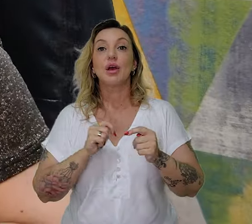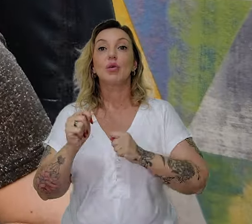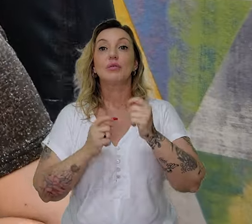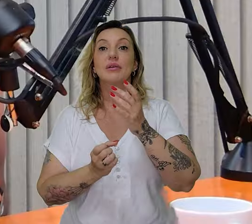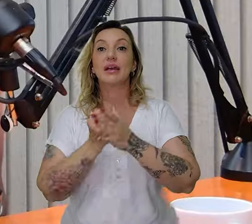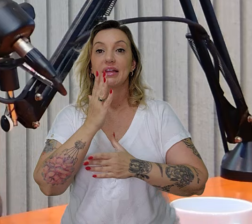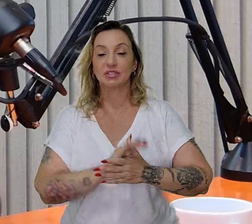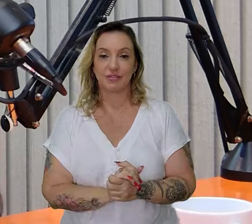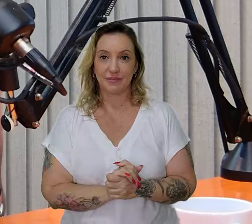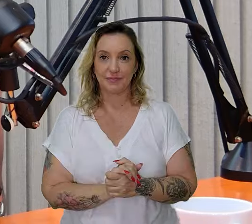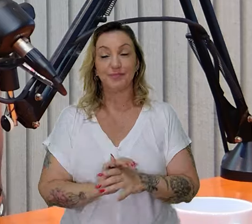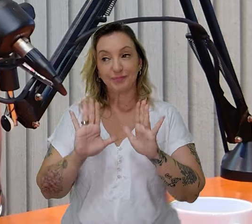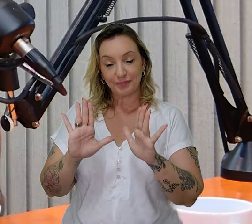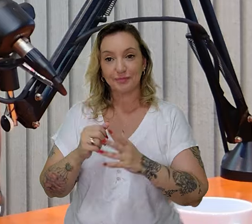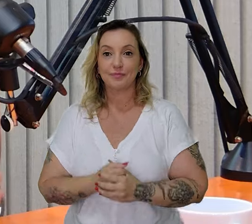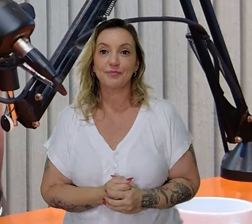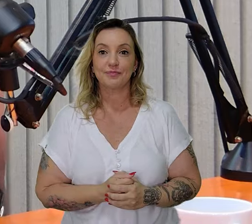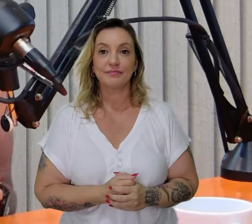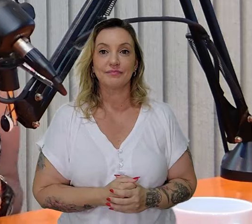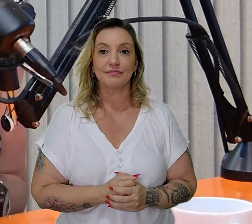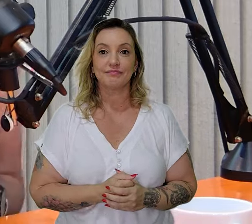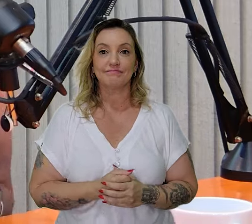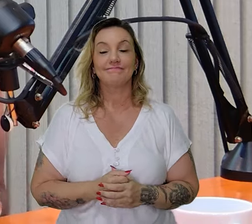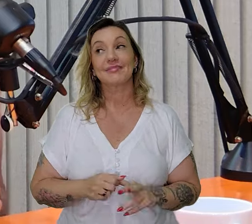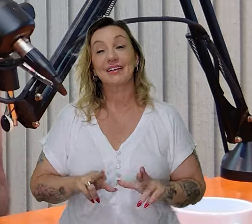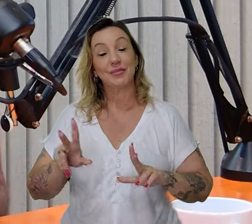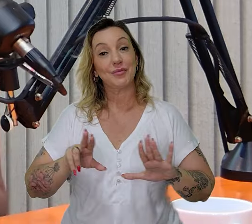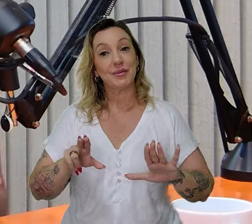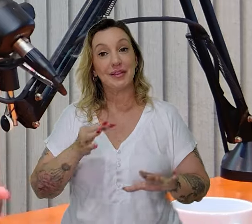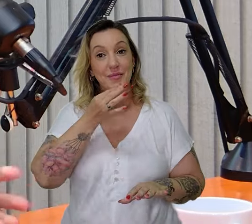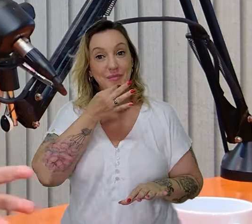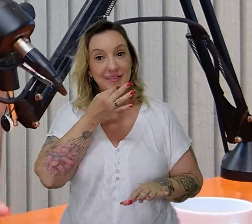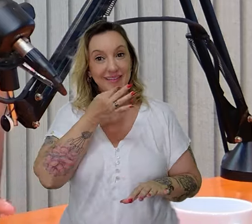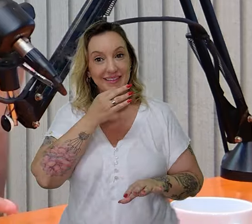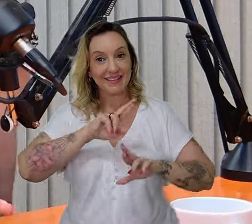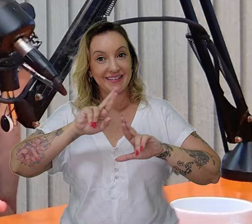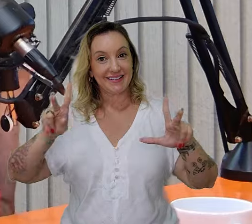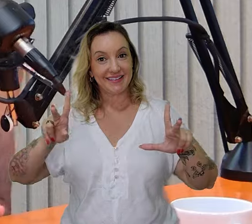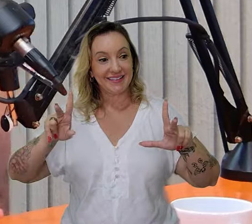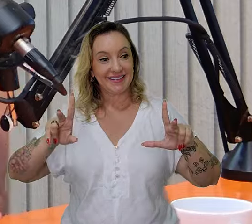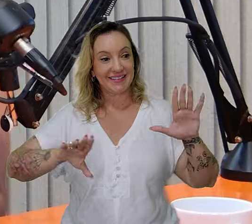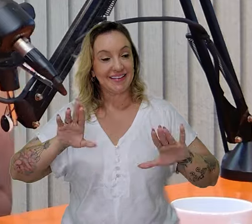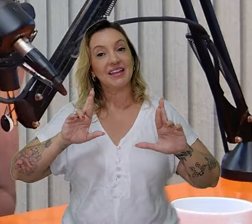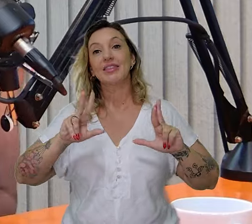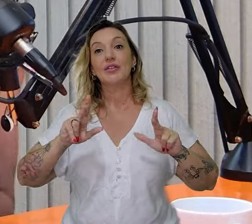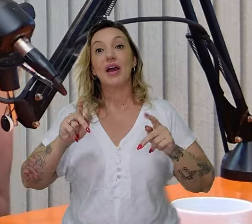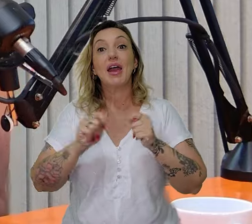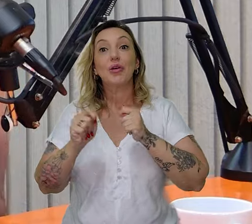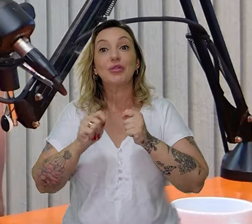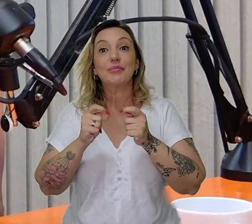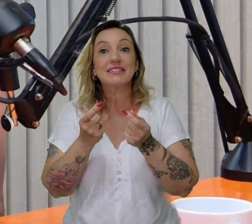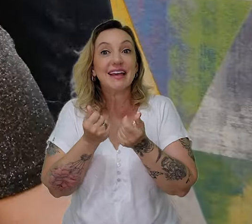criativa olha h h Há muitas divergências né a gente tem não é economizar